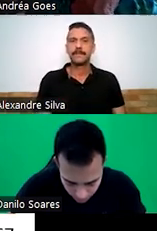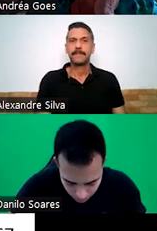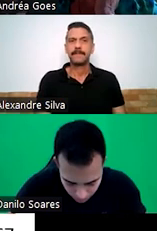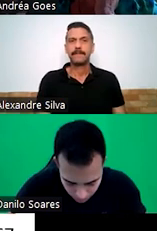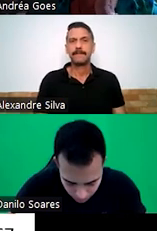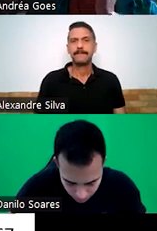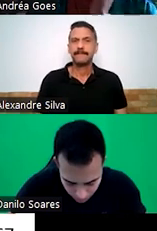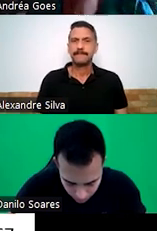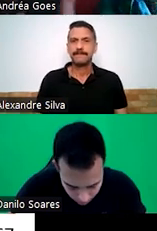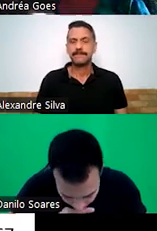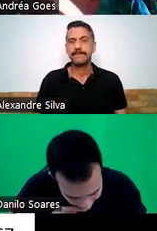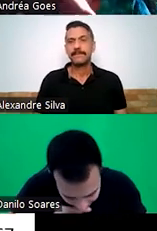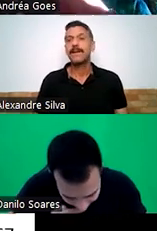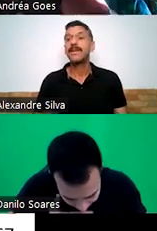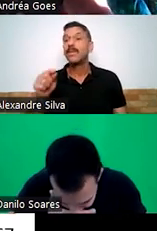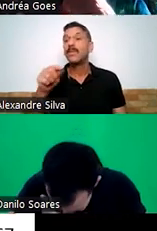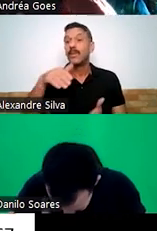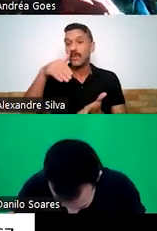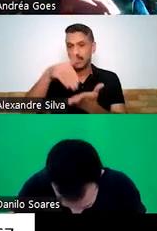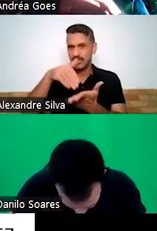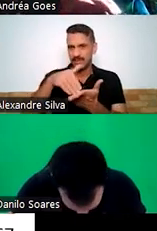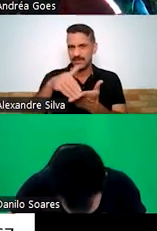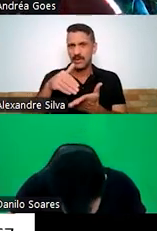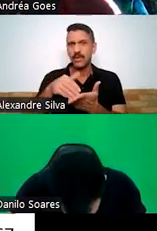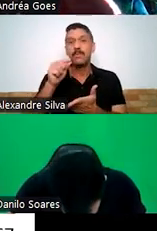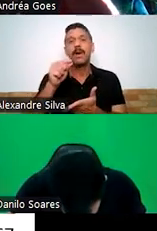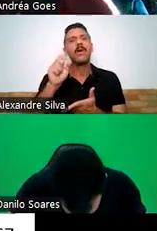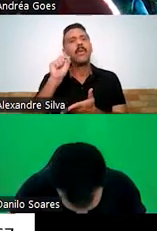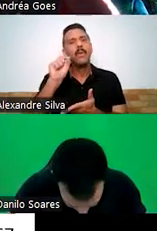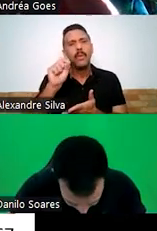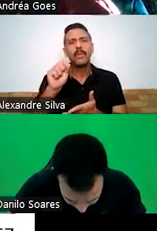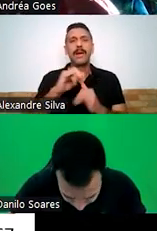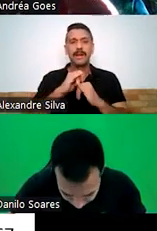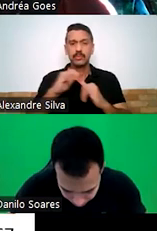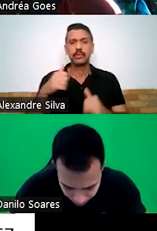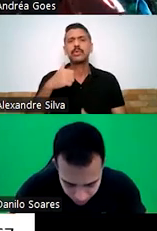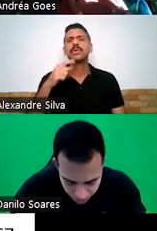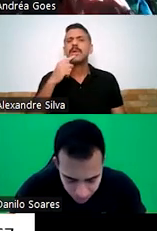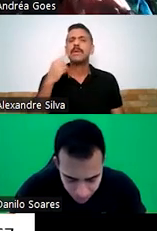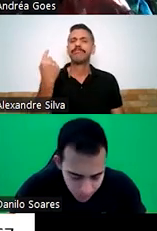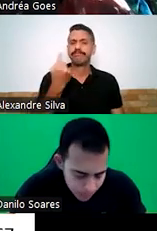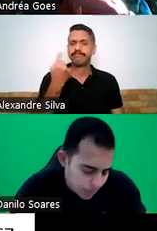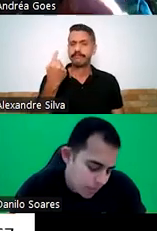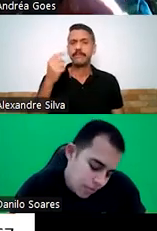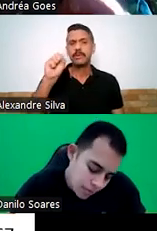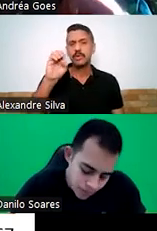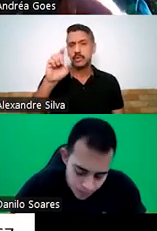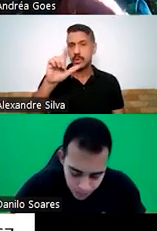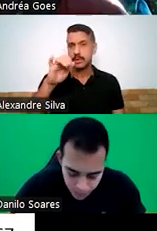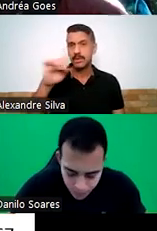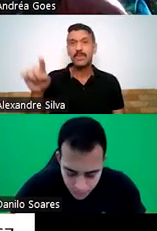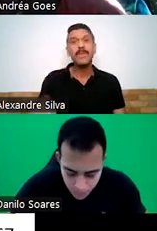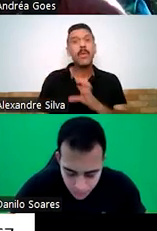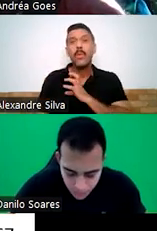Então, a última obra é a 100 anos de solidão, então, também uma obra super querida para mim, eu